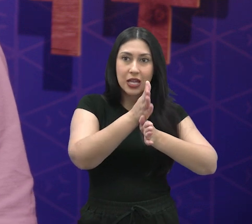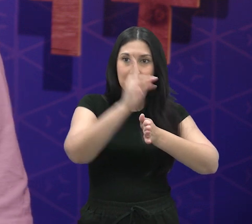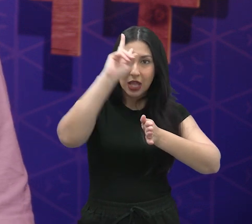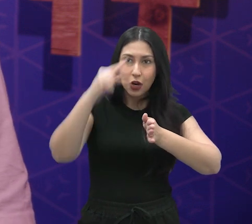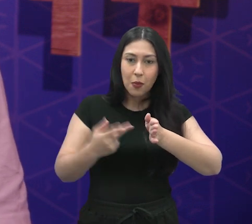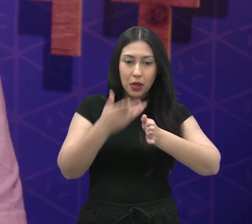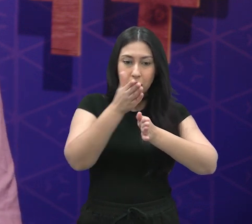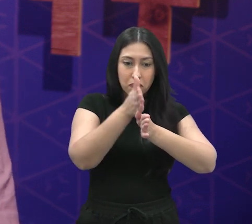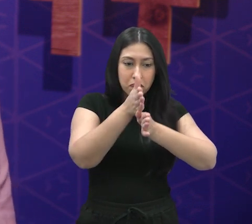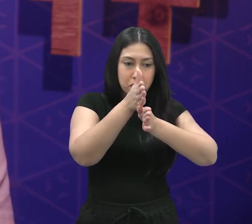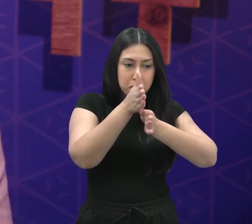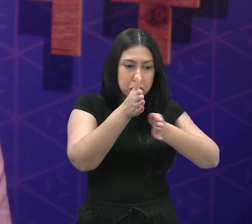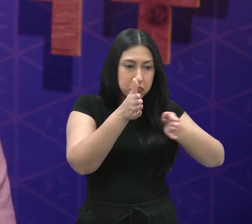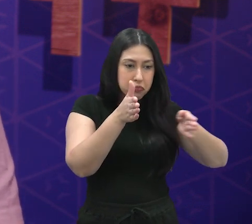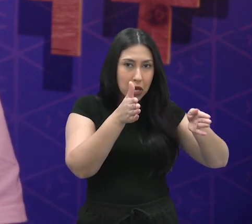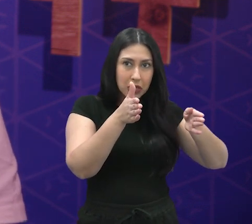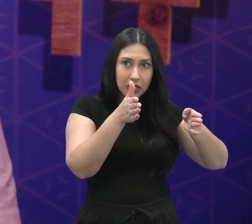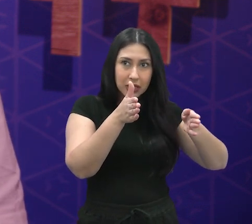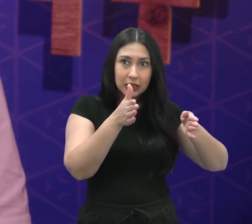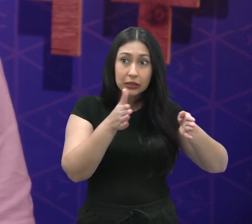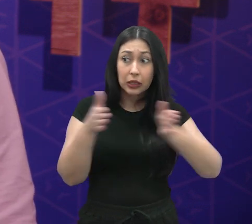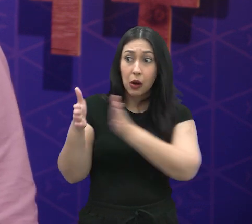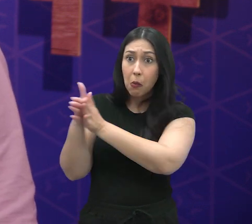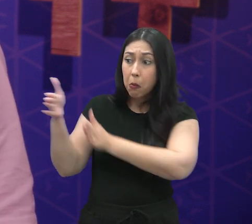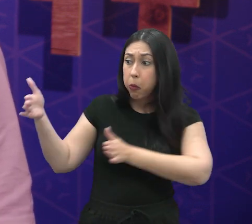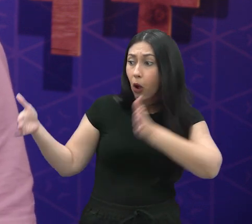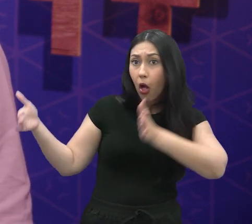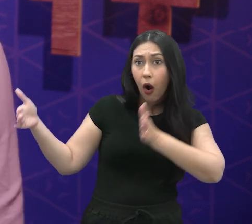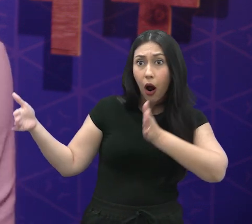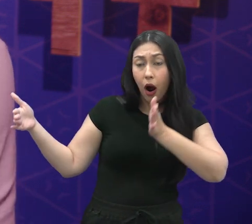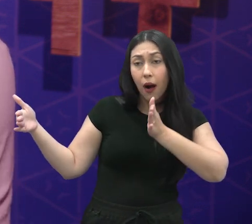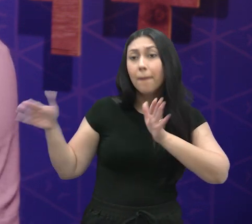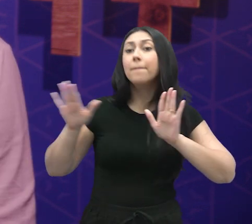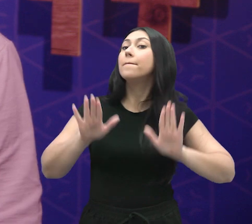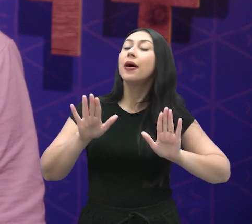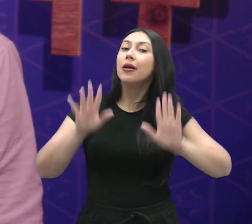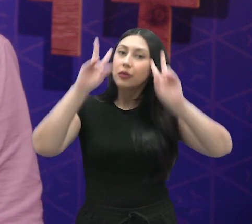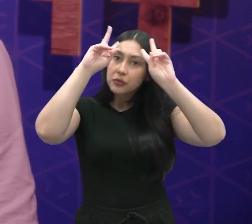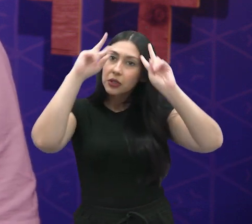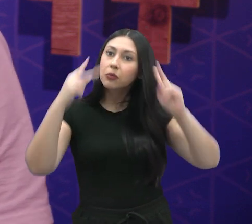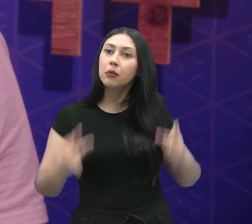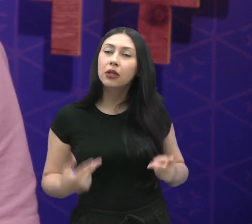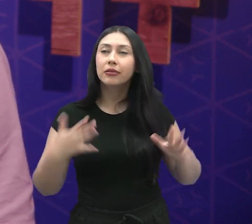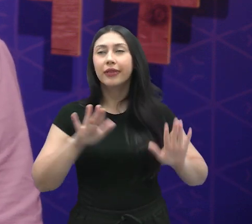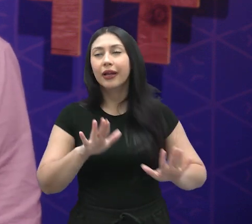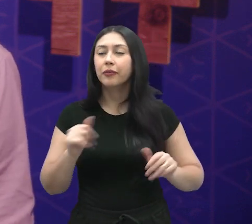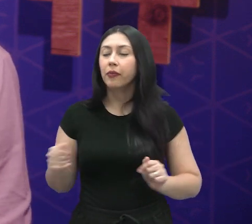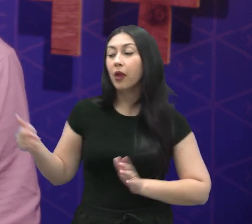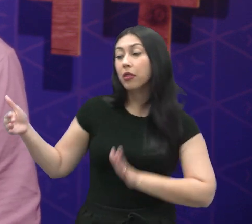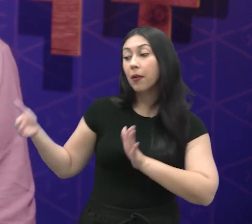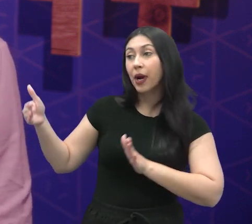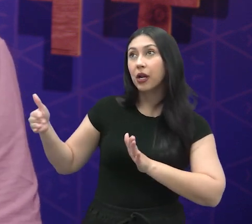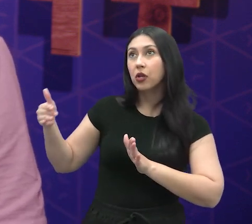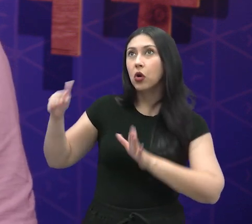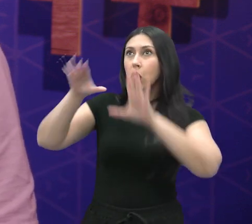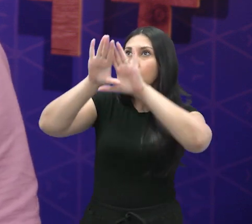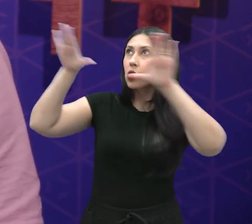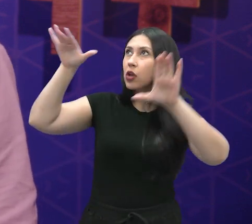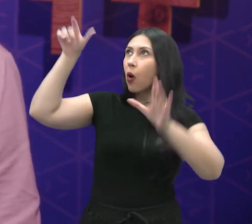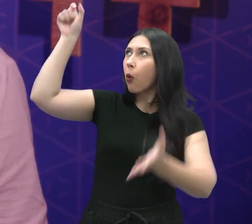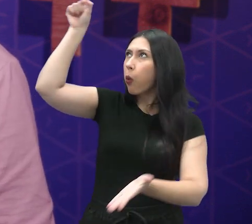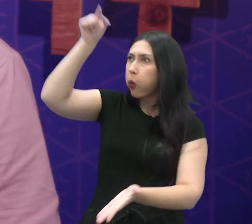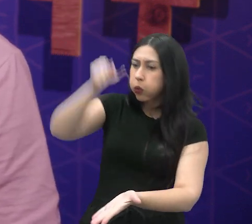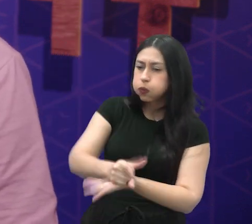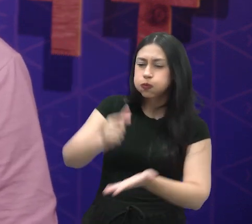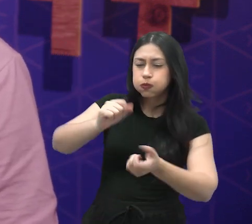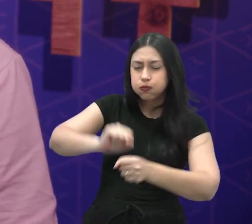espécie humana, né? E, enfim, eles dominaram o planeta por muito tempo e o ser humano, né, teve um meteoro, não sei o que, destruiu